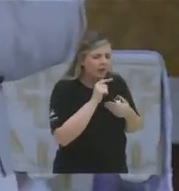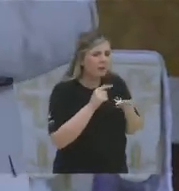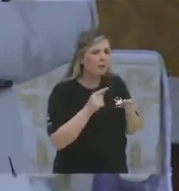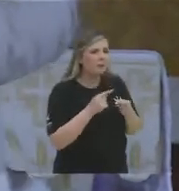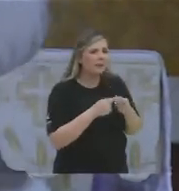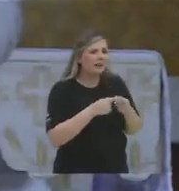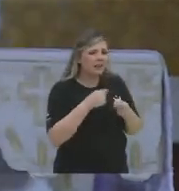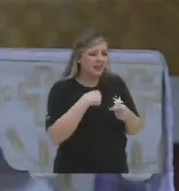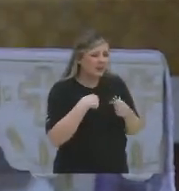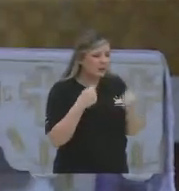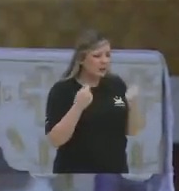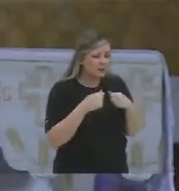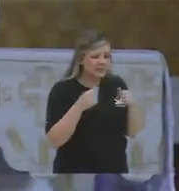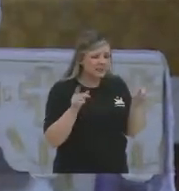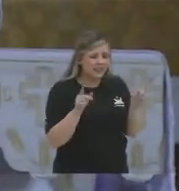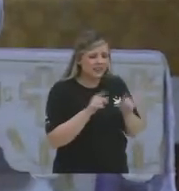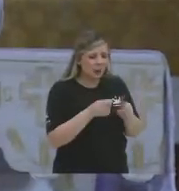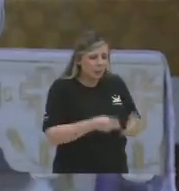água.